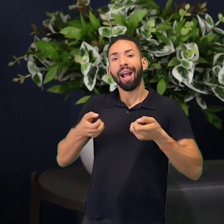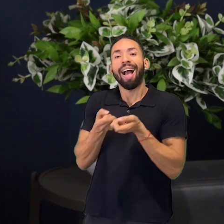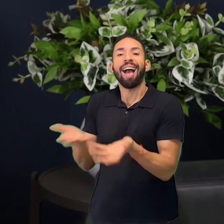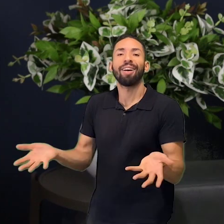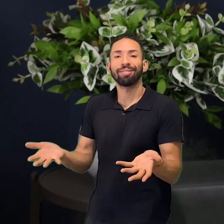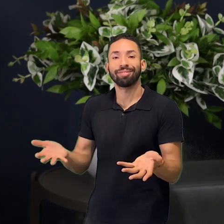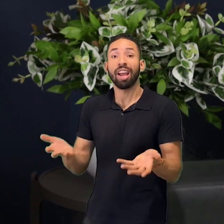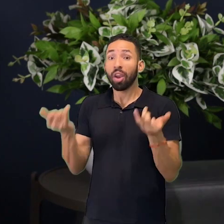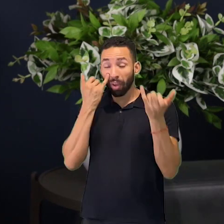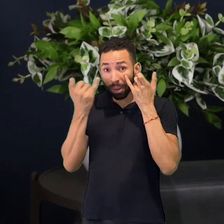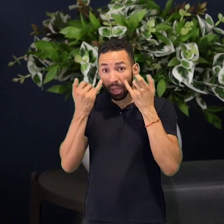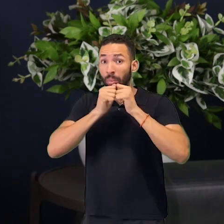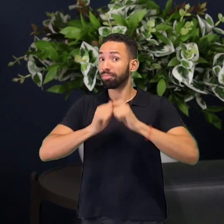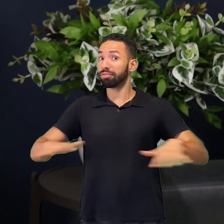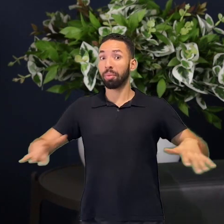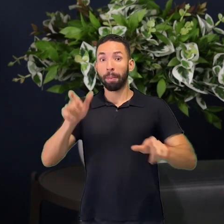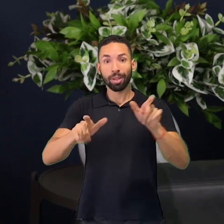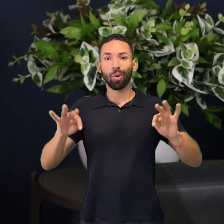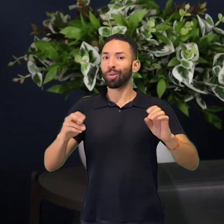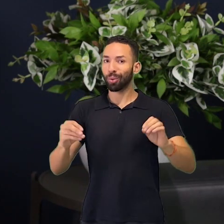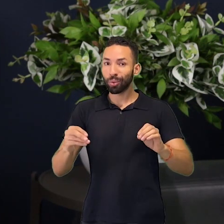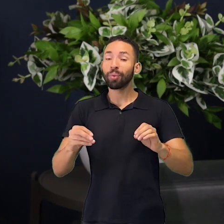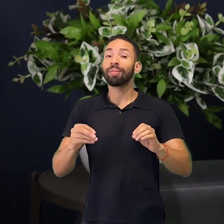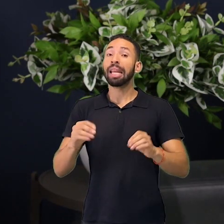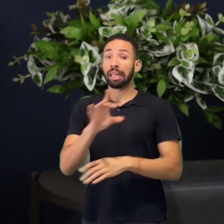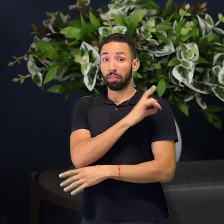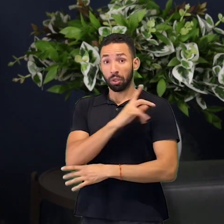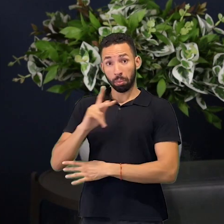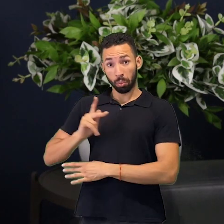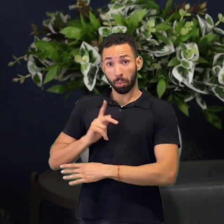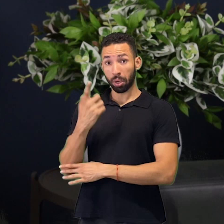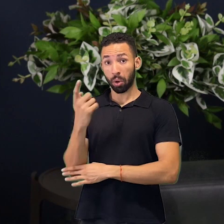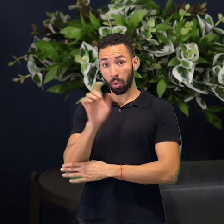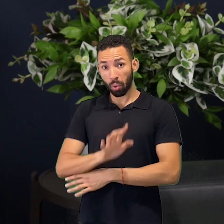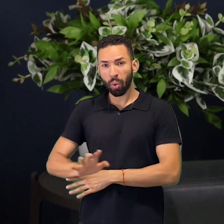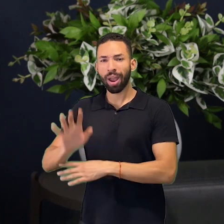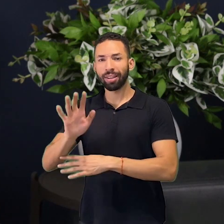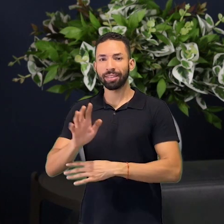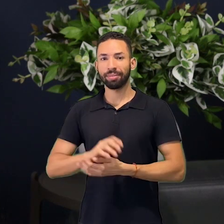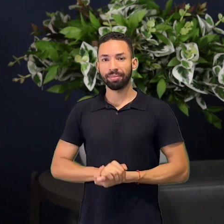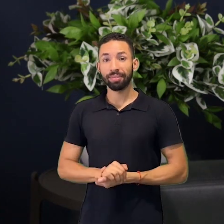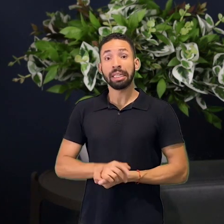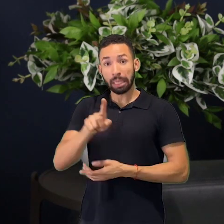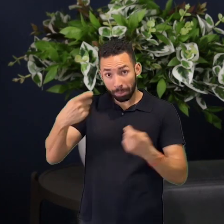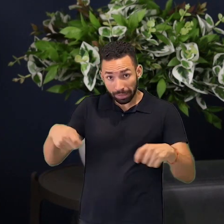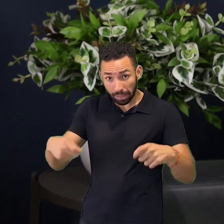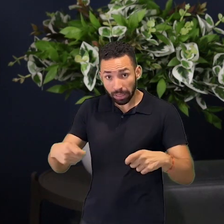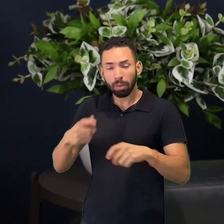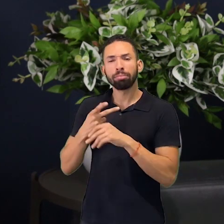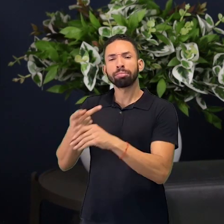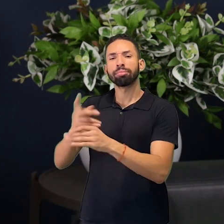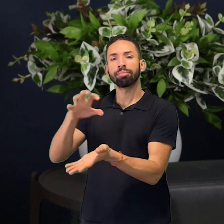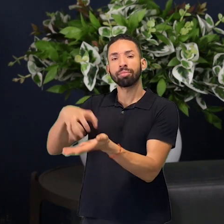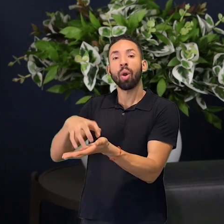podcast para eles. Essa informação tem que chegar para todo mundo. Precisa da Defensoria Pública do Estado de Goiás? Vá até